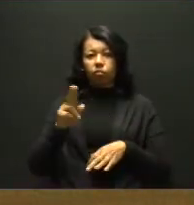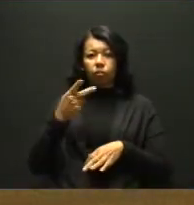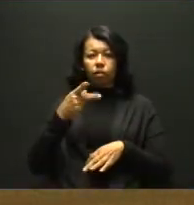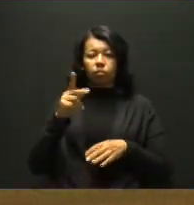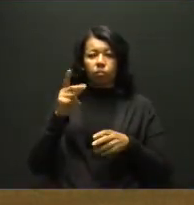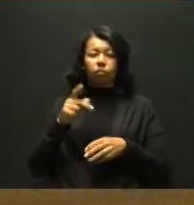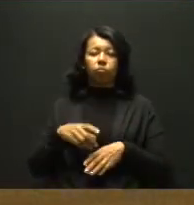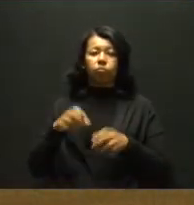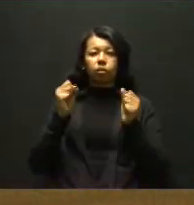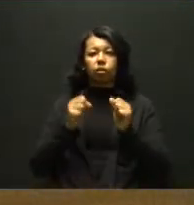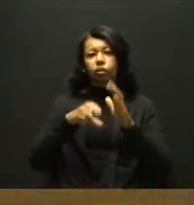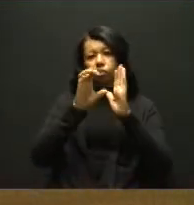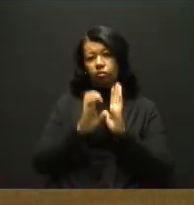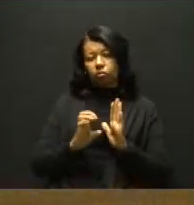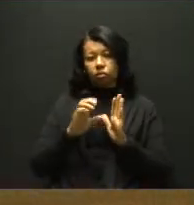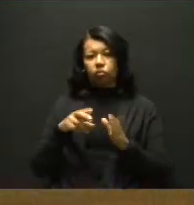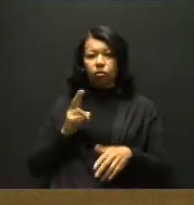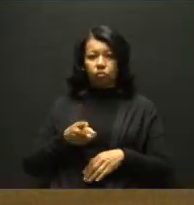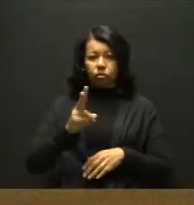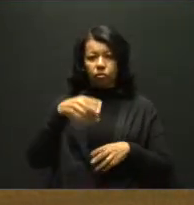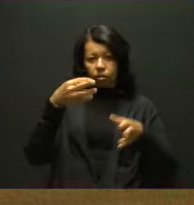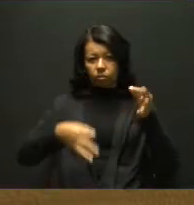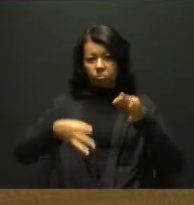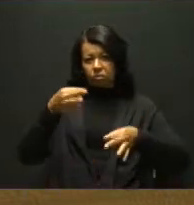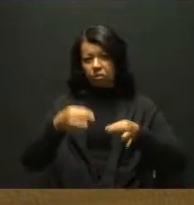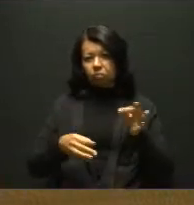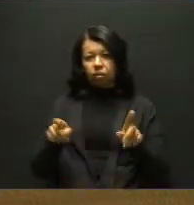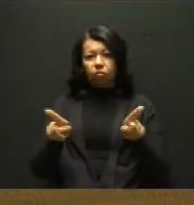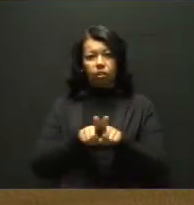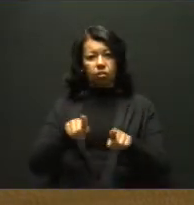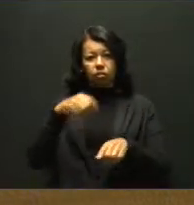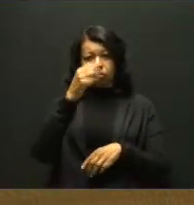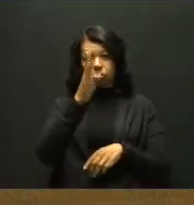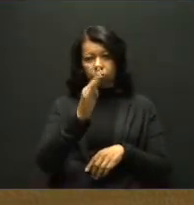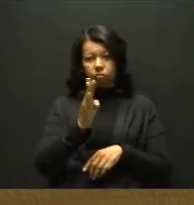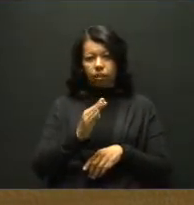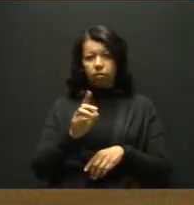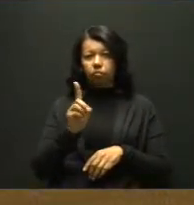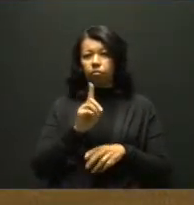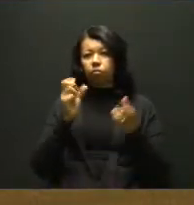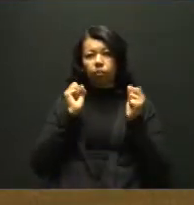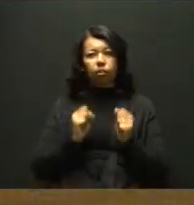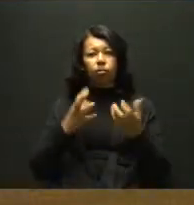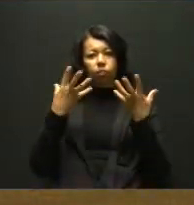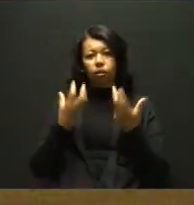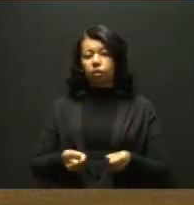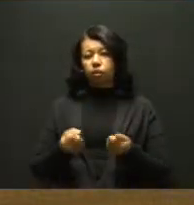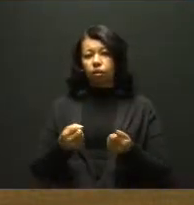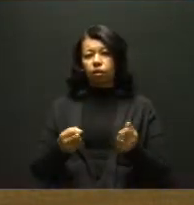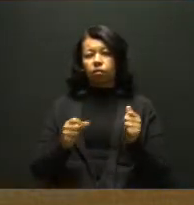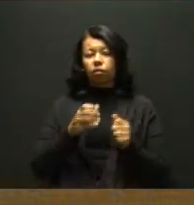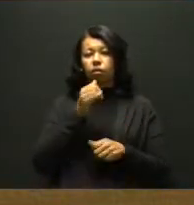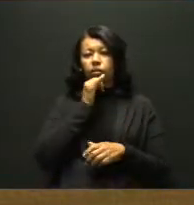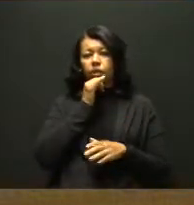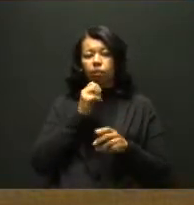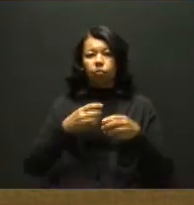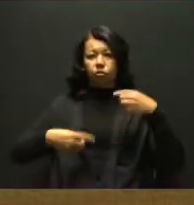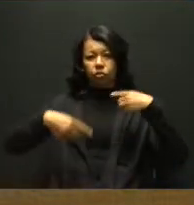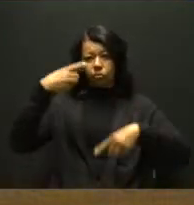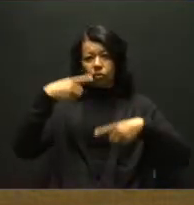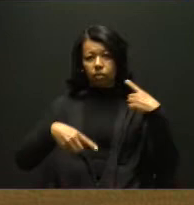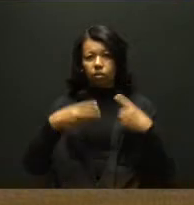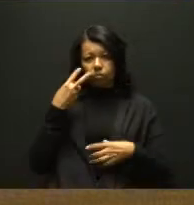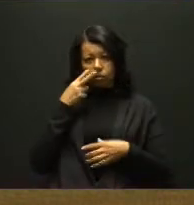vão continuar tendo o julgamento desse tipo nosso brasil não dá mais para tolerar esse modelo de política que estão utilizando estamos